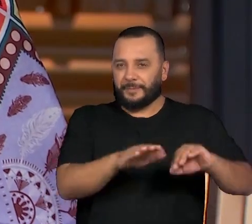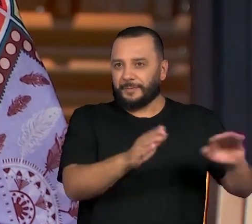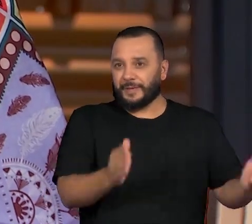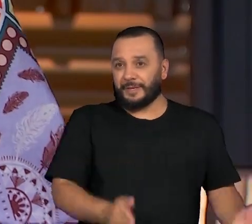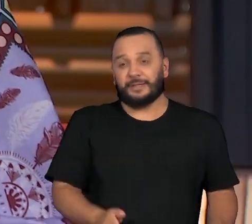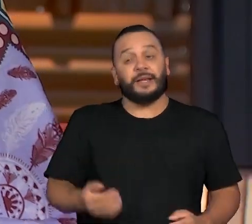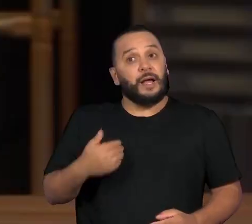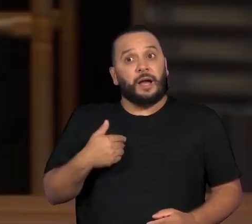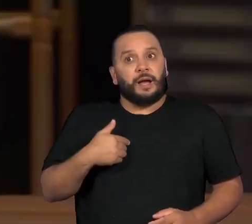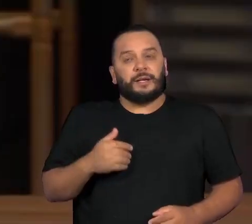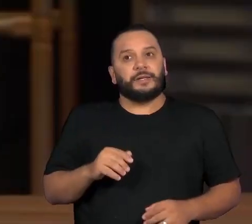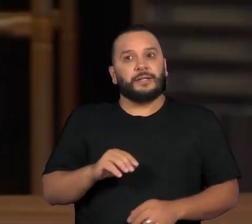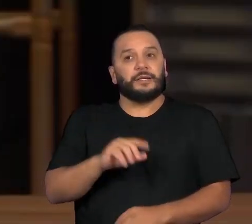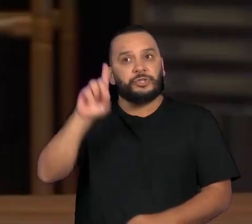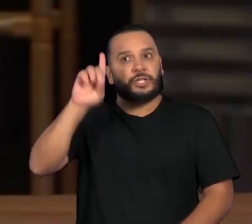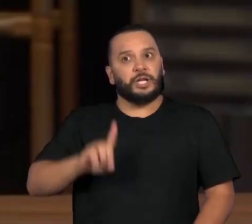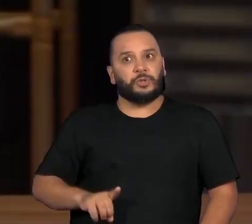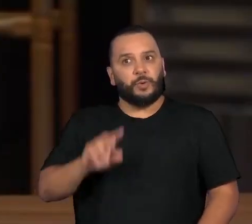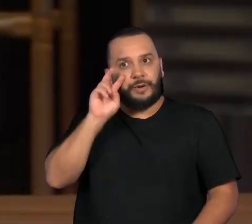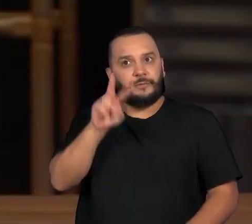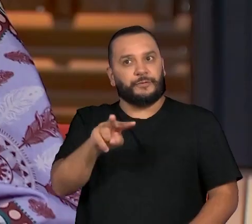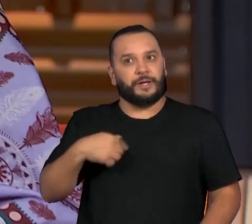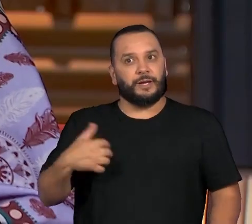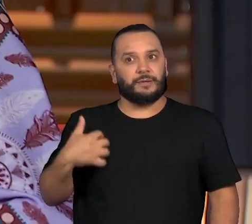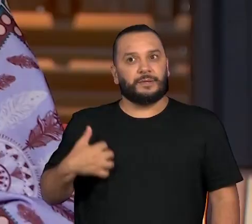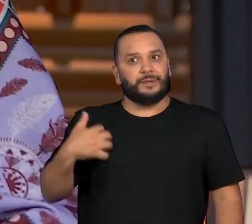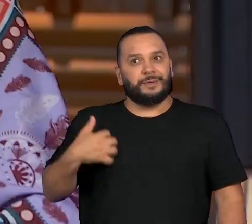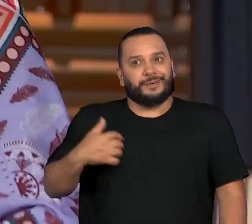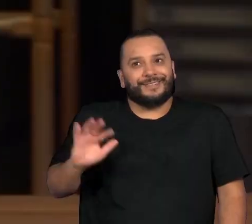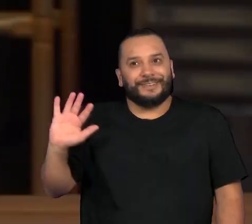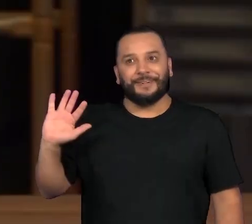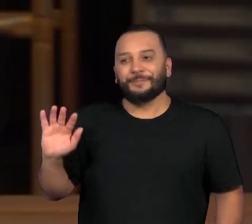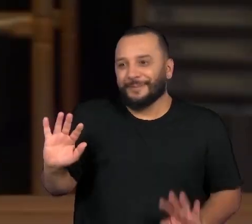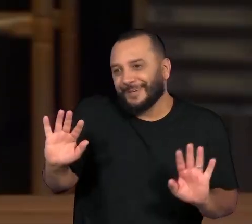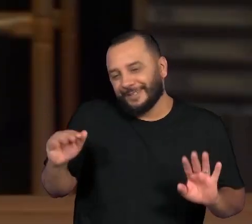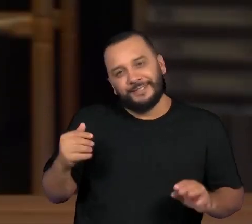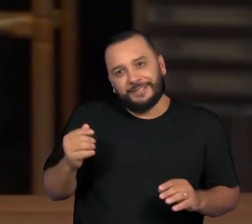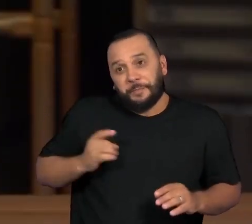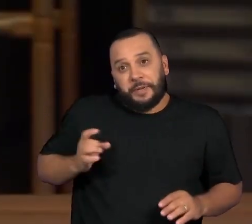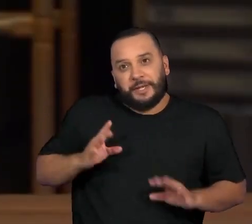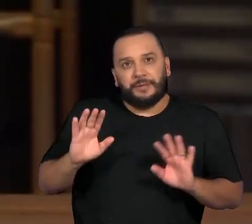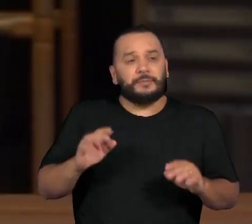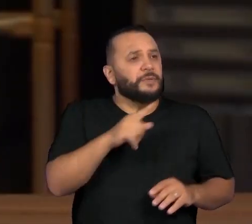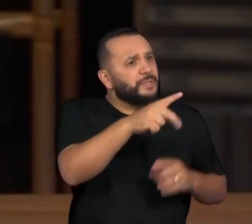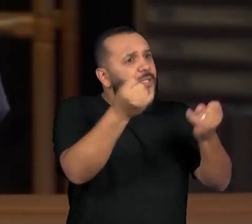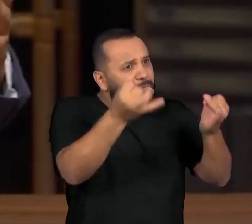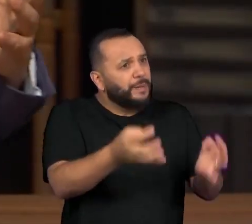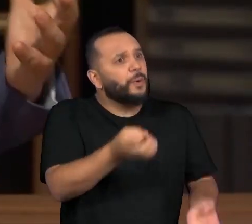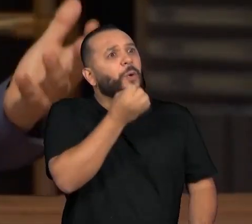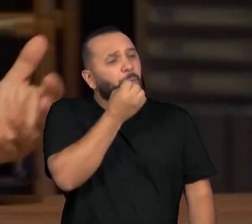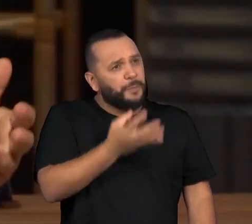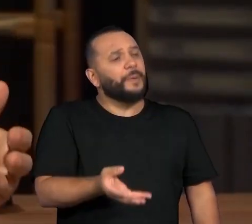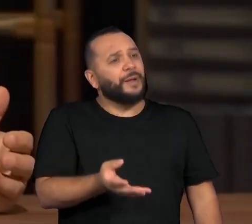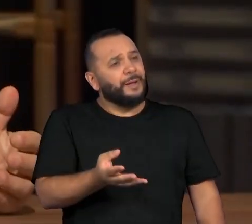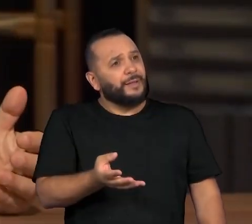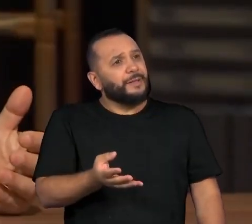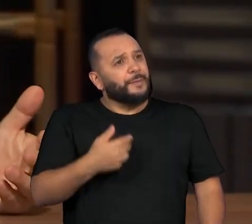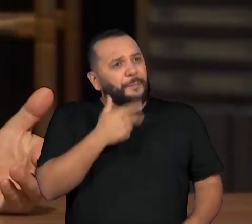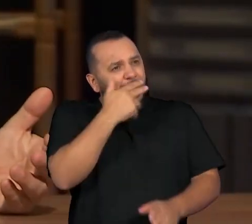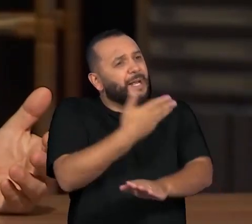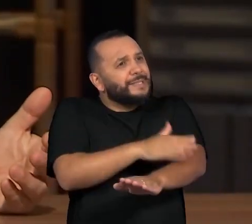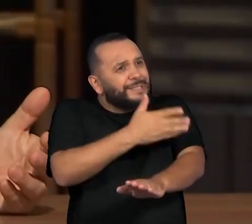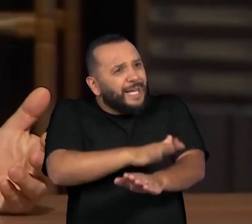passar nessa hora, né? É essa hora que a coordenação não pode passar. Mas é tão bem explicado que parece que aquilo tinha sido